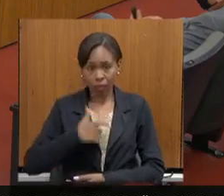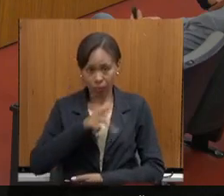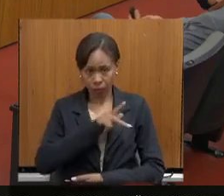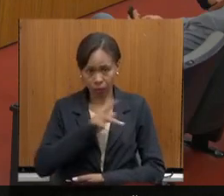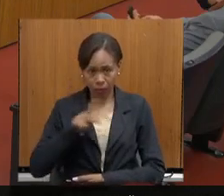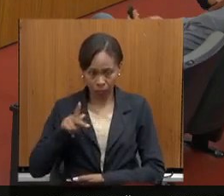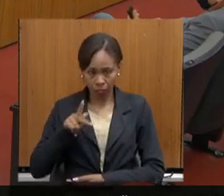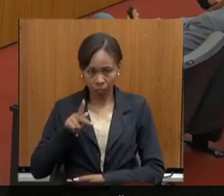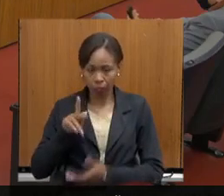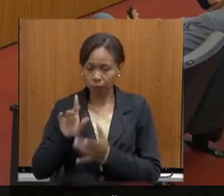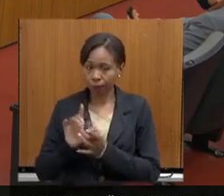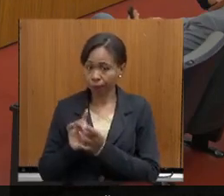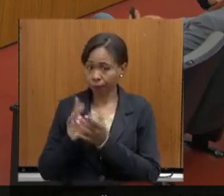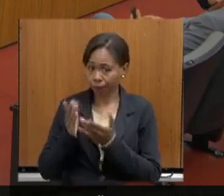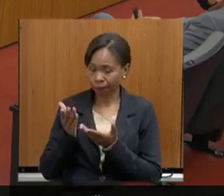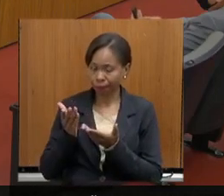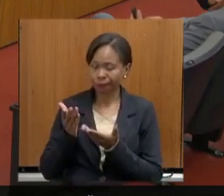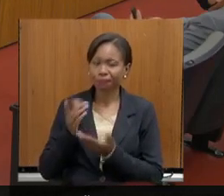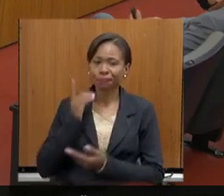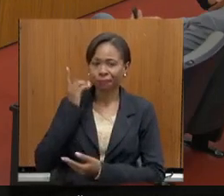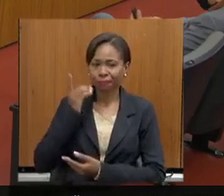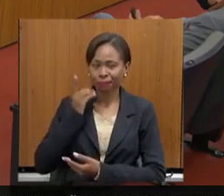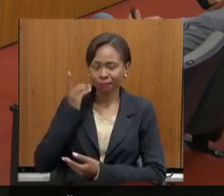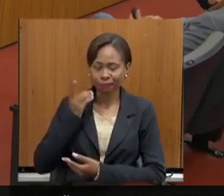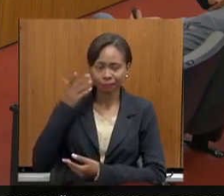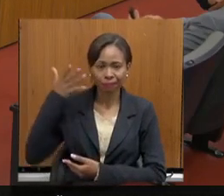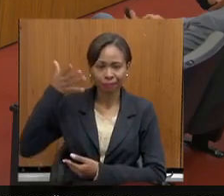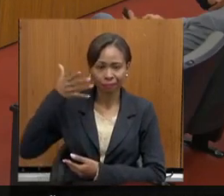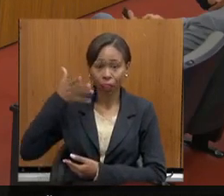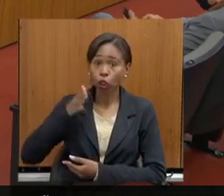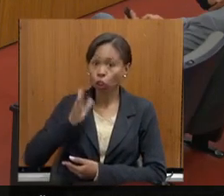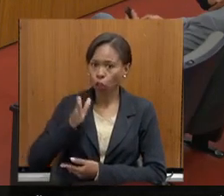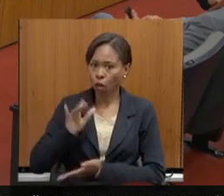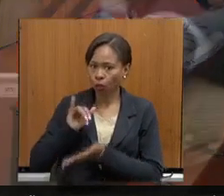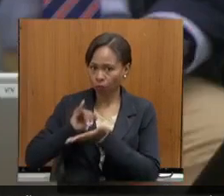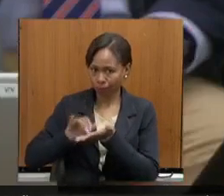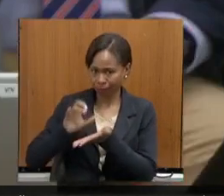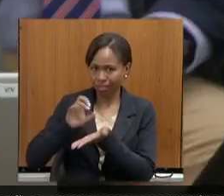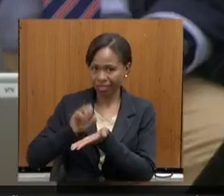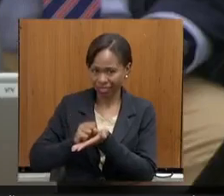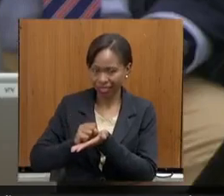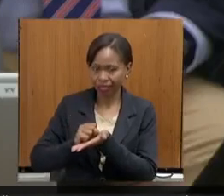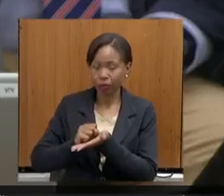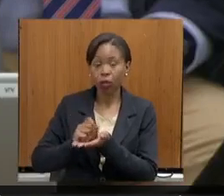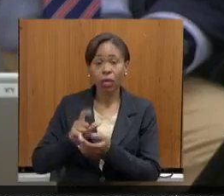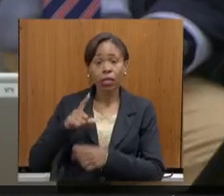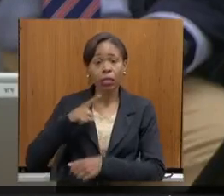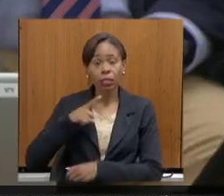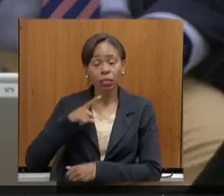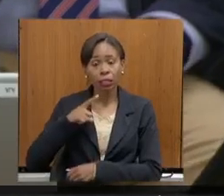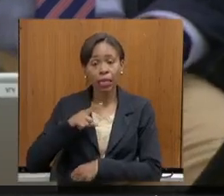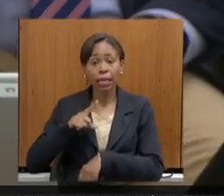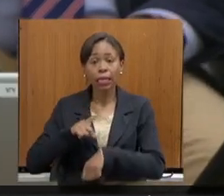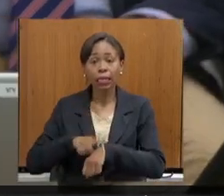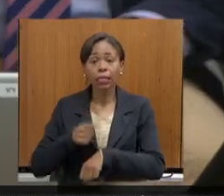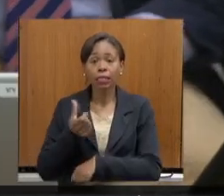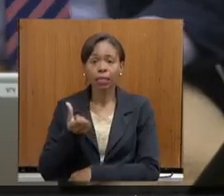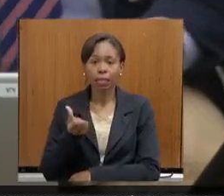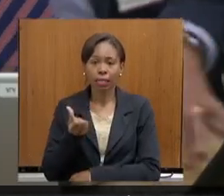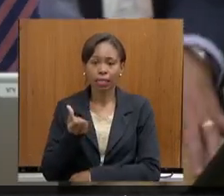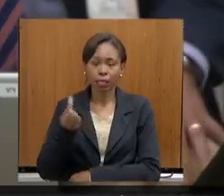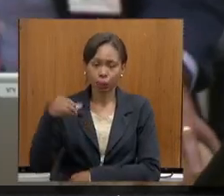passará a palavra as deputadas e aos deputados inscritos que disporão de até 6